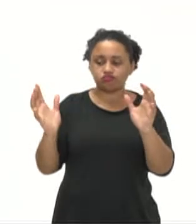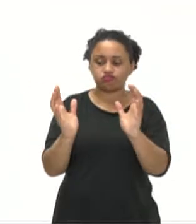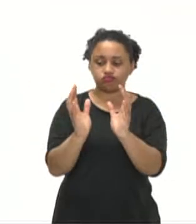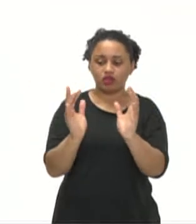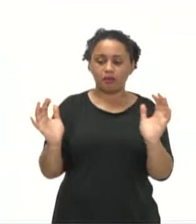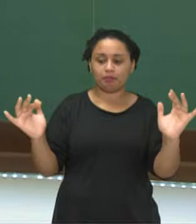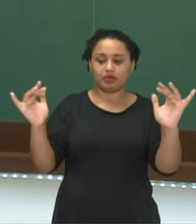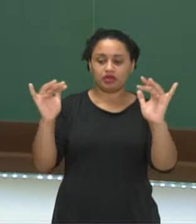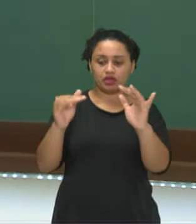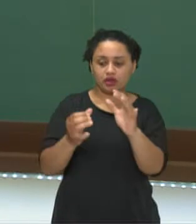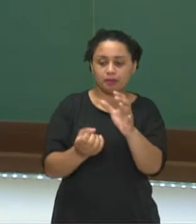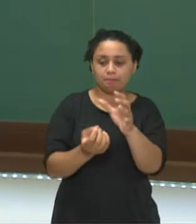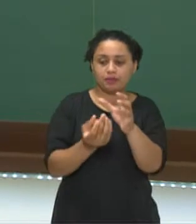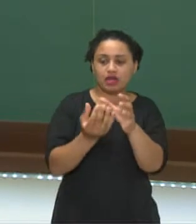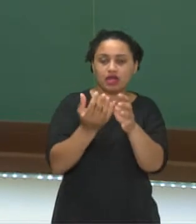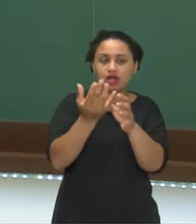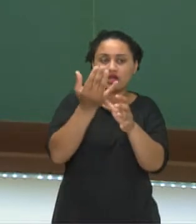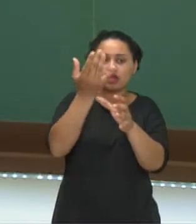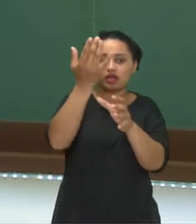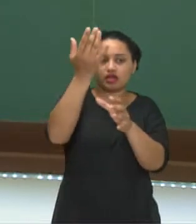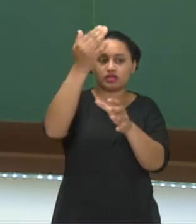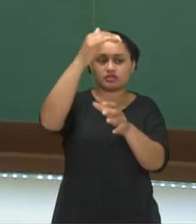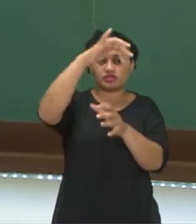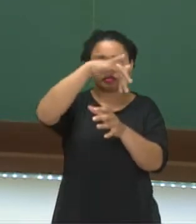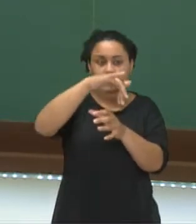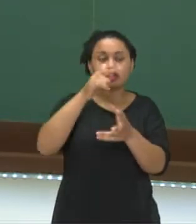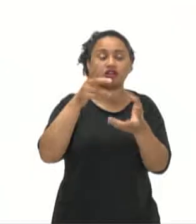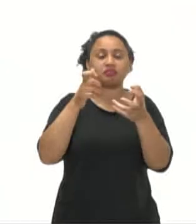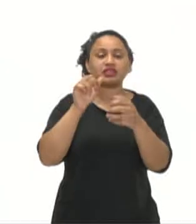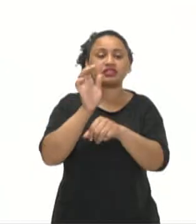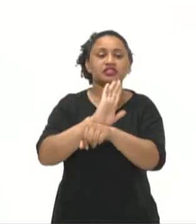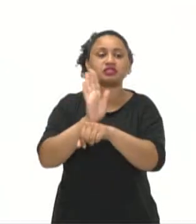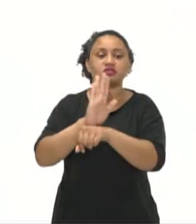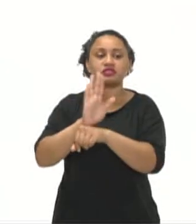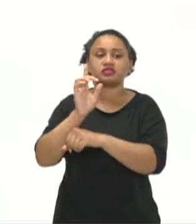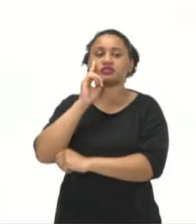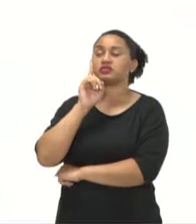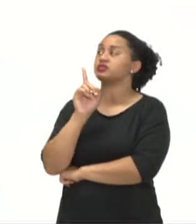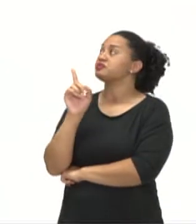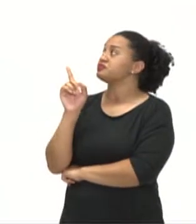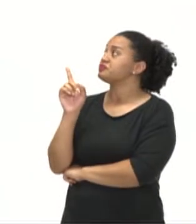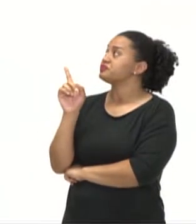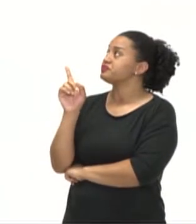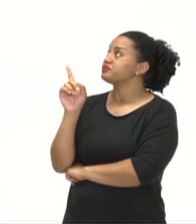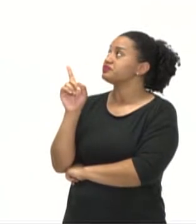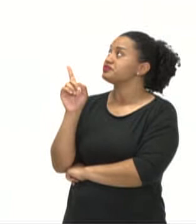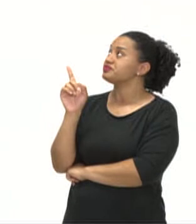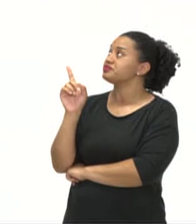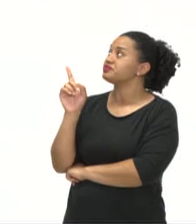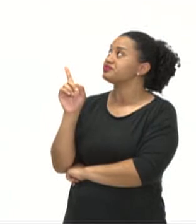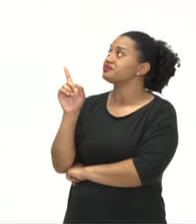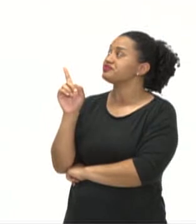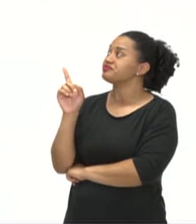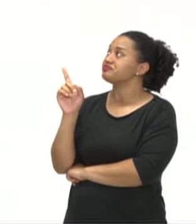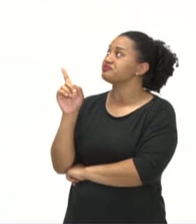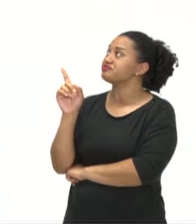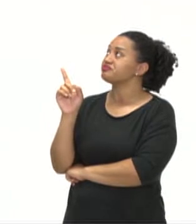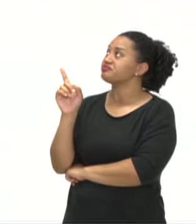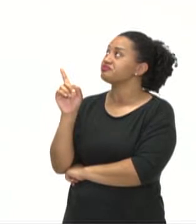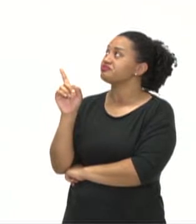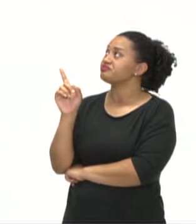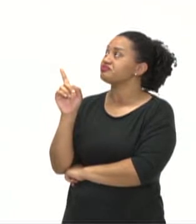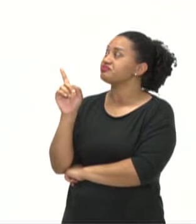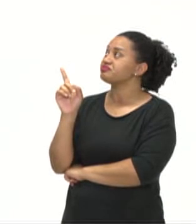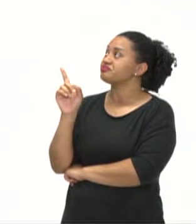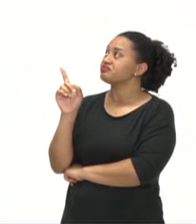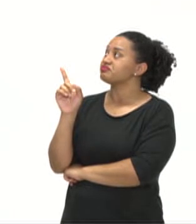essa água então sai pelo ósculo. Observem ali na animação, tá? Aonde então o pesquisador colocou ali